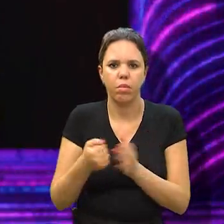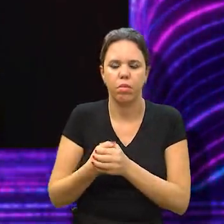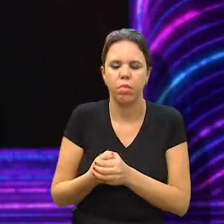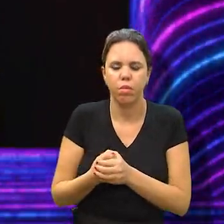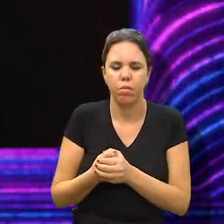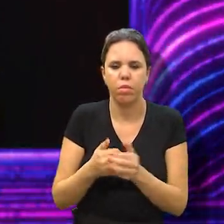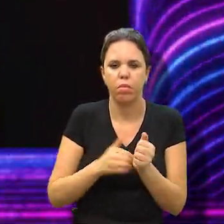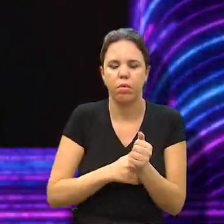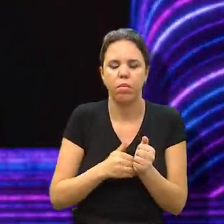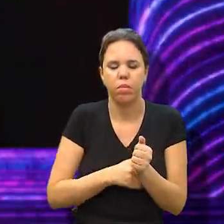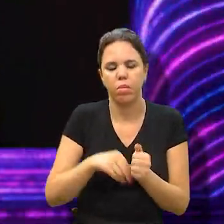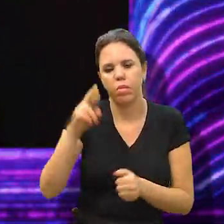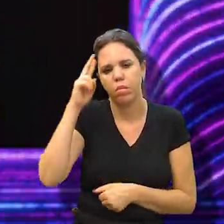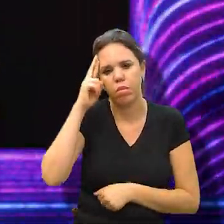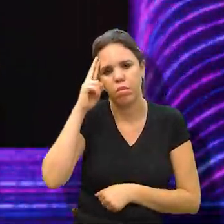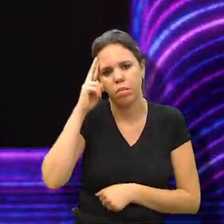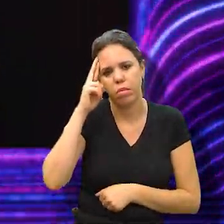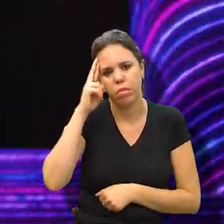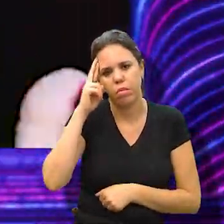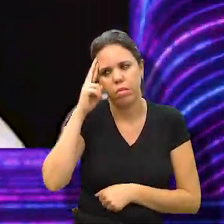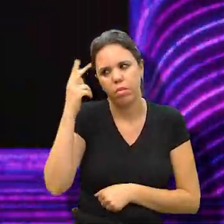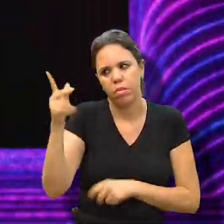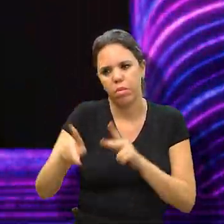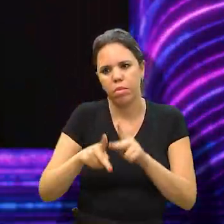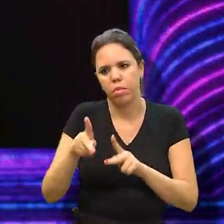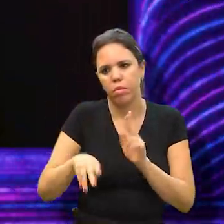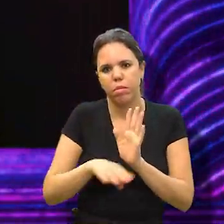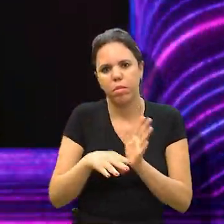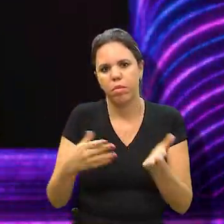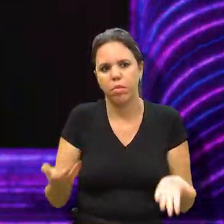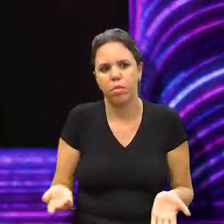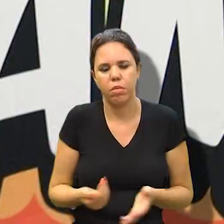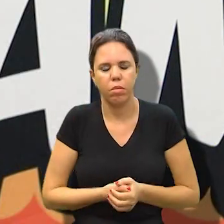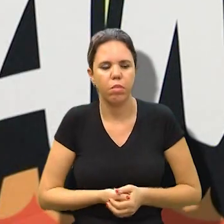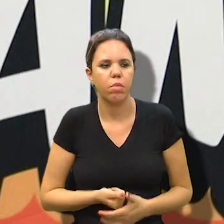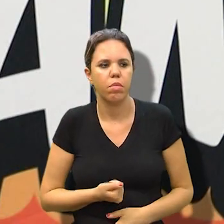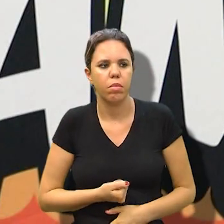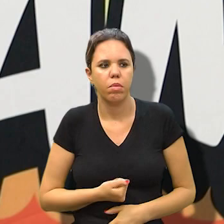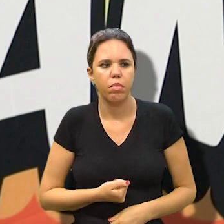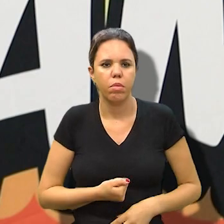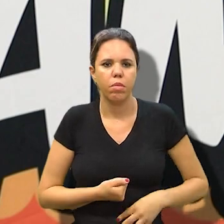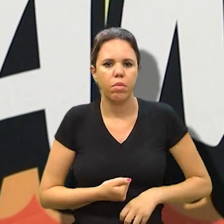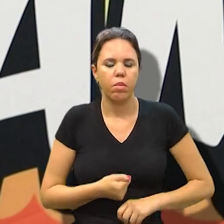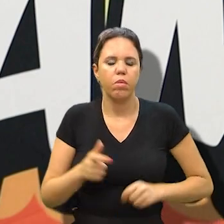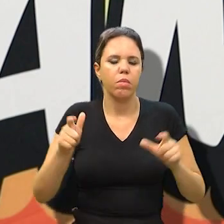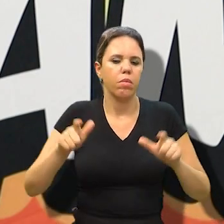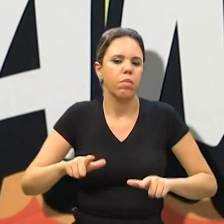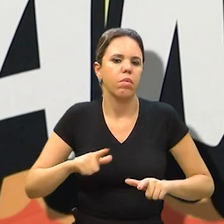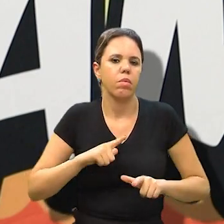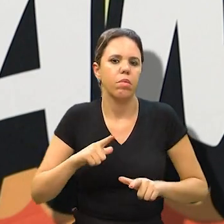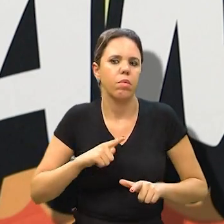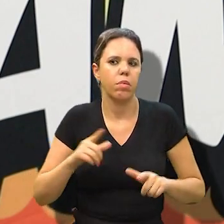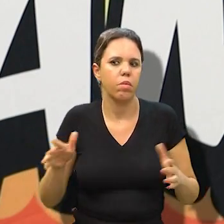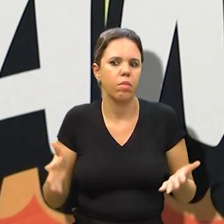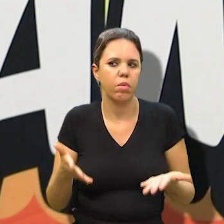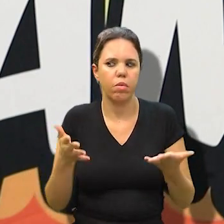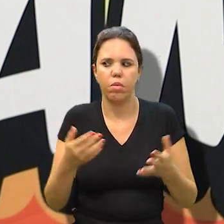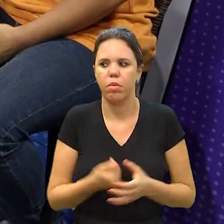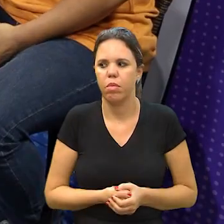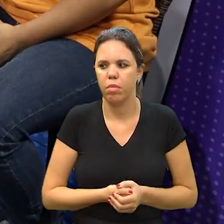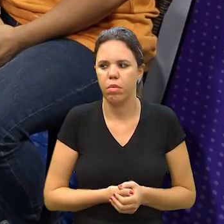esconder esse pequeno segredo do chefe e de outras pessoas ao redor. E aí, mas de onde você tirou essa